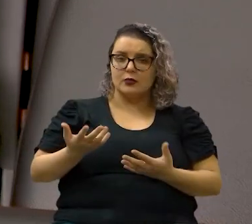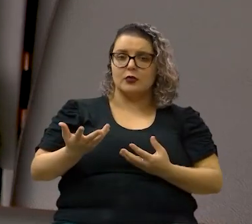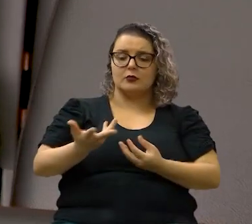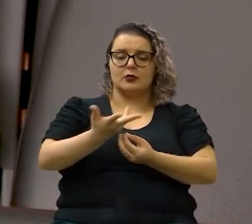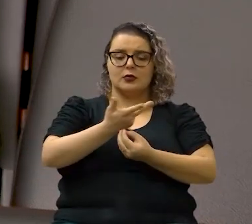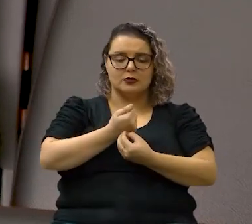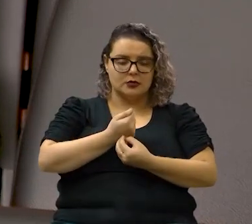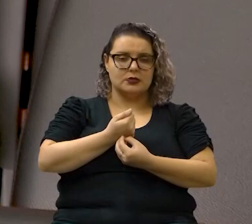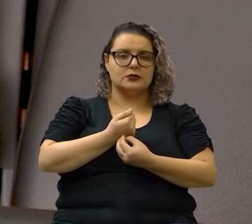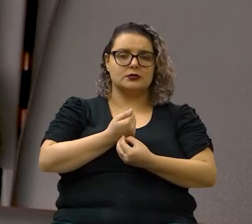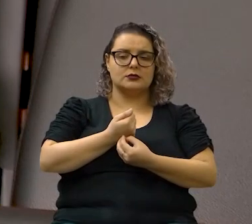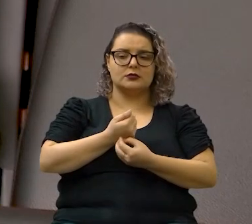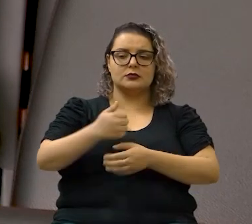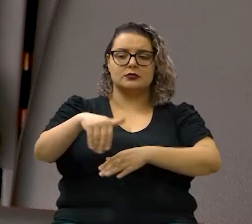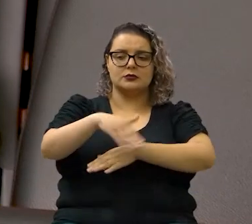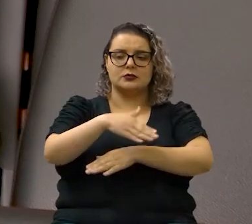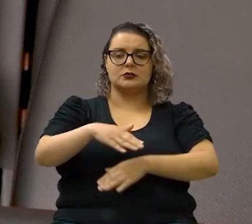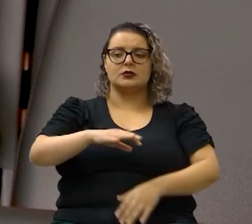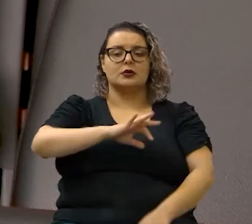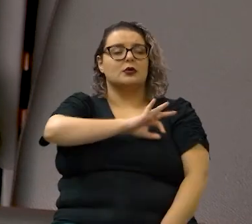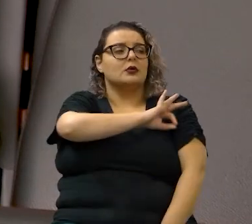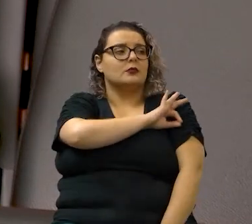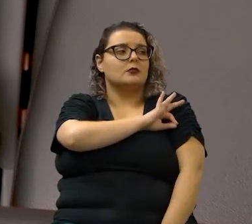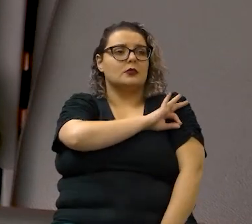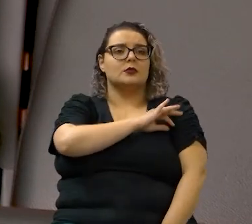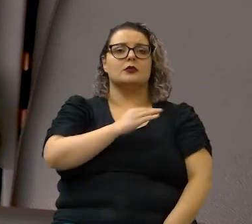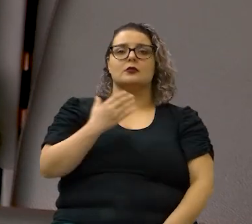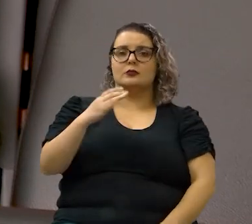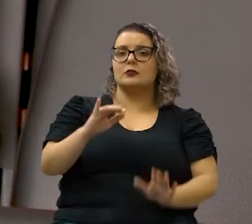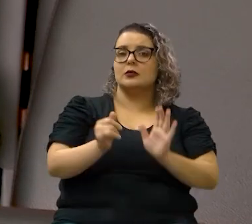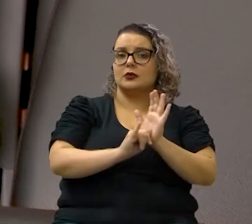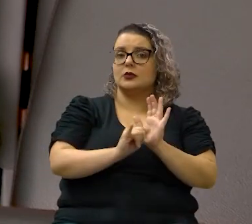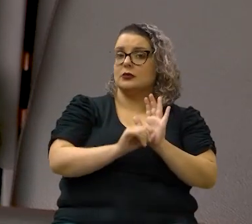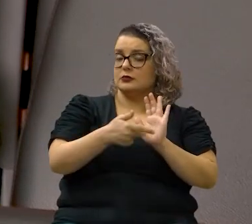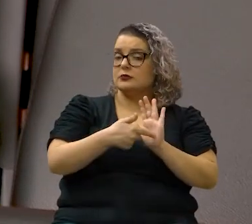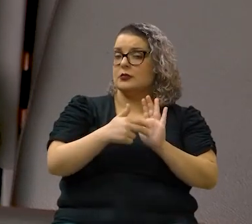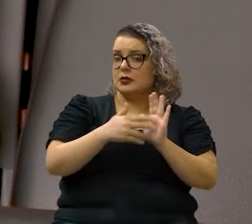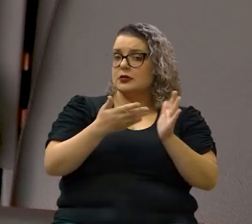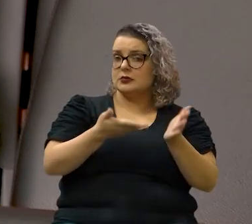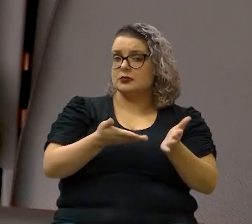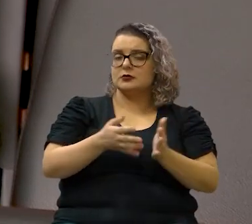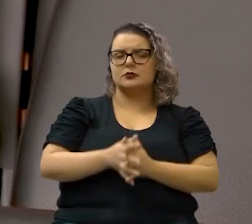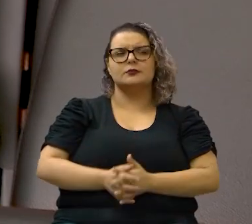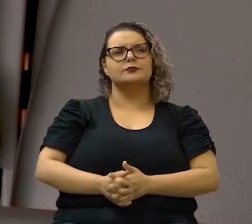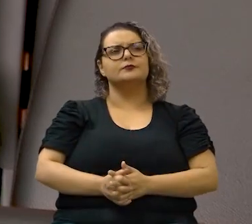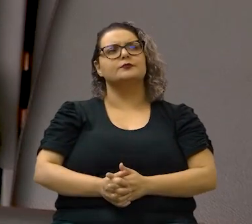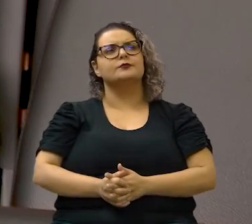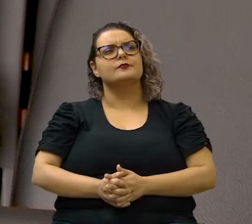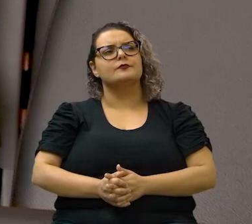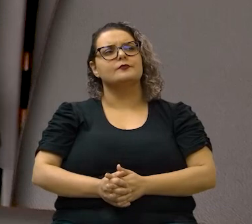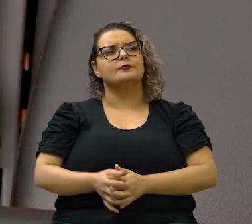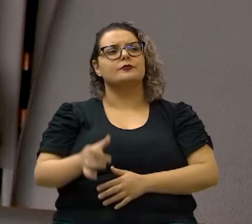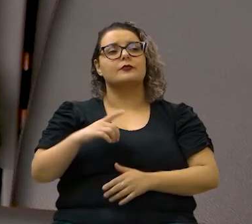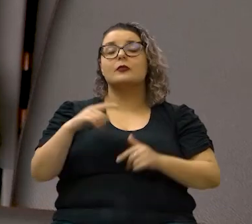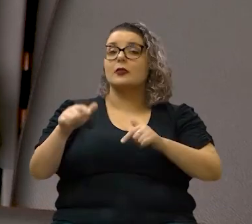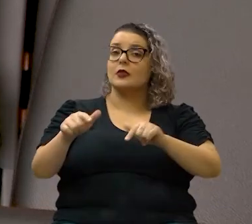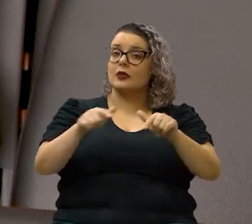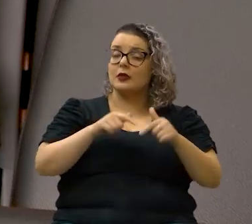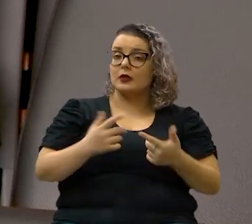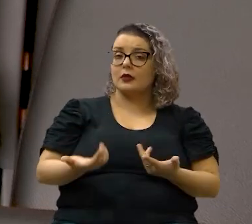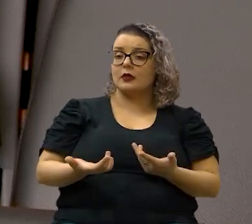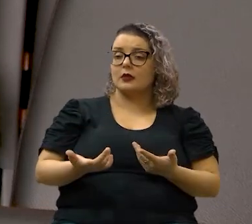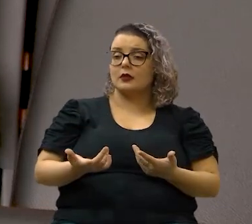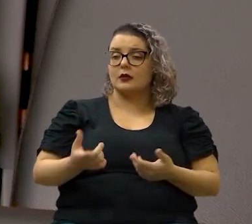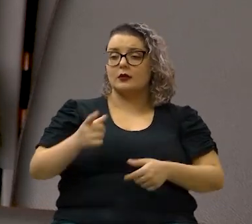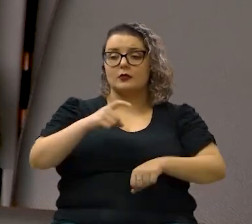artistas de rua, né? Aliás, a prefeitura acabou de lançar um edital nesse sentido, e você teria os locais ali